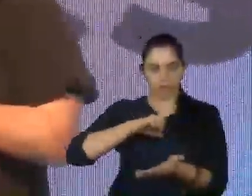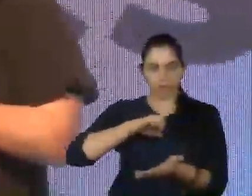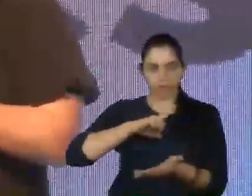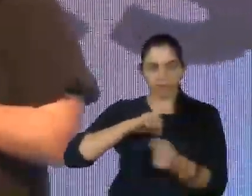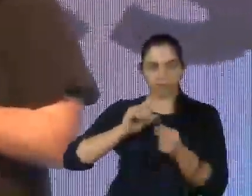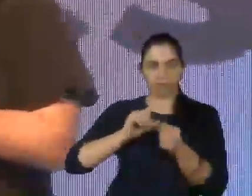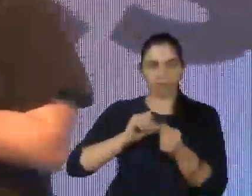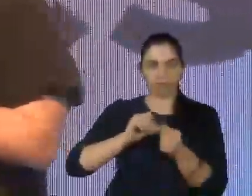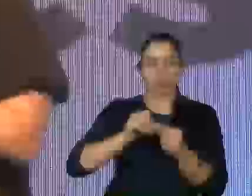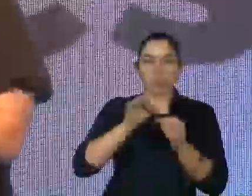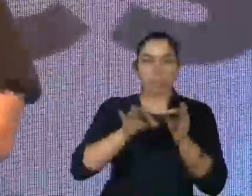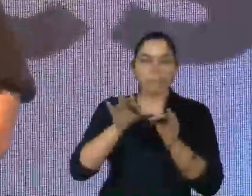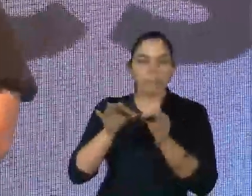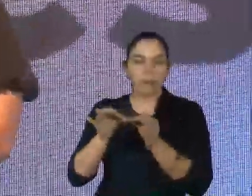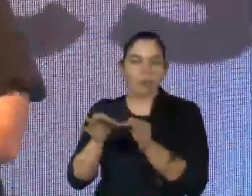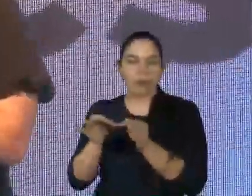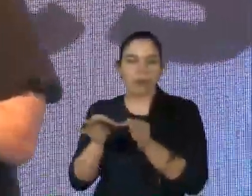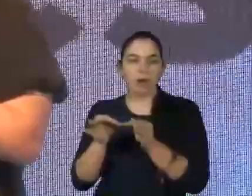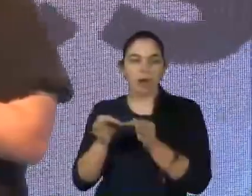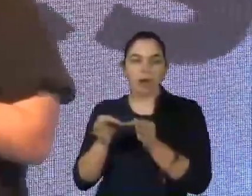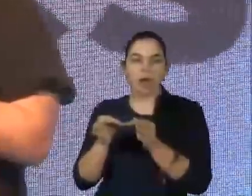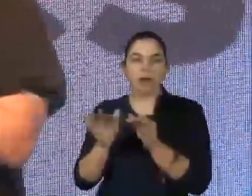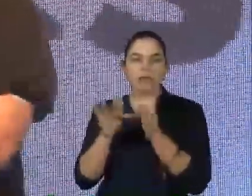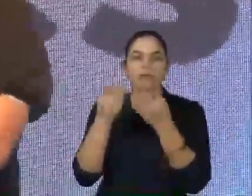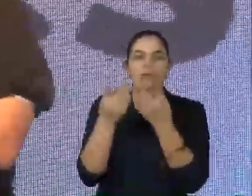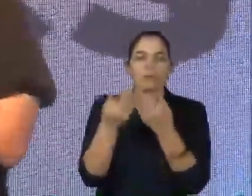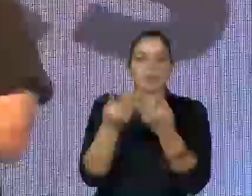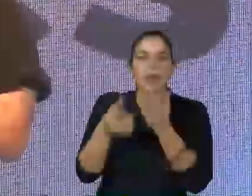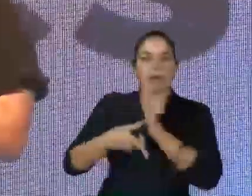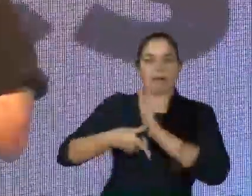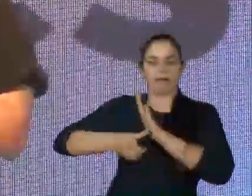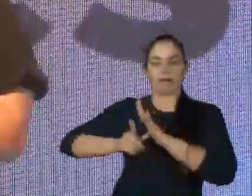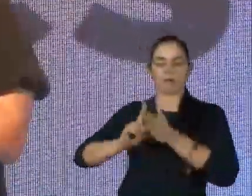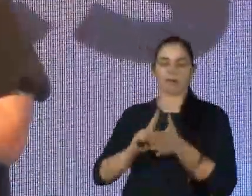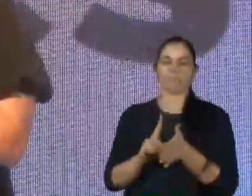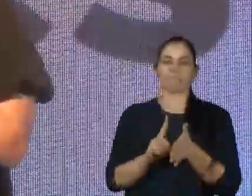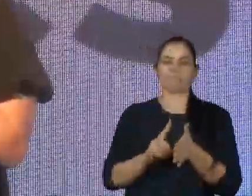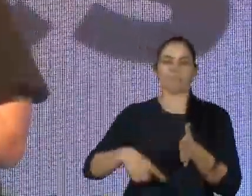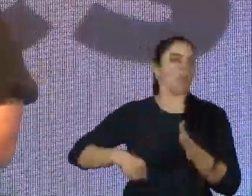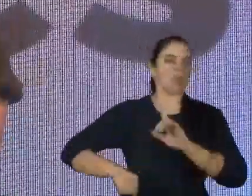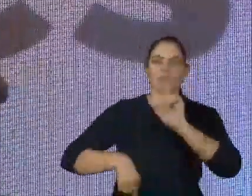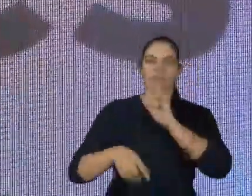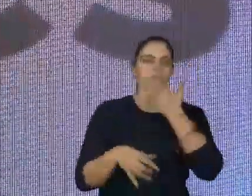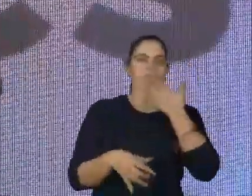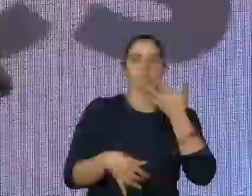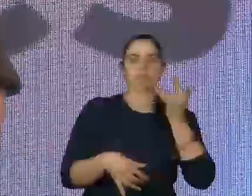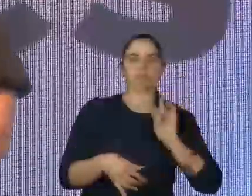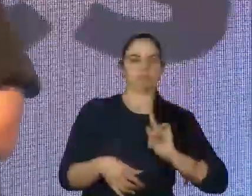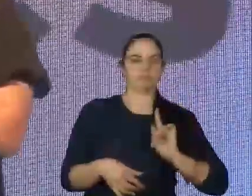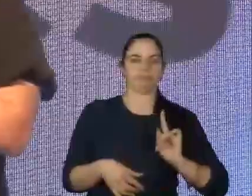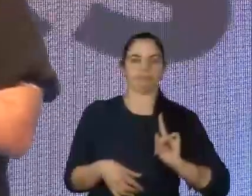eu tive que preparar a minha família antes, né? E não foi fácil.